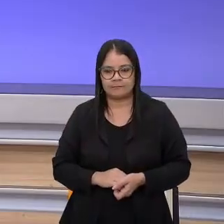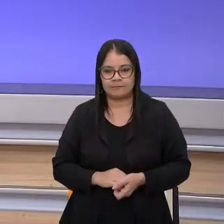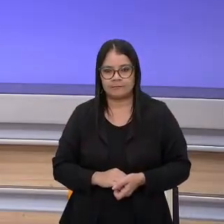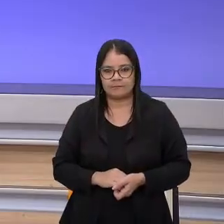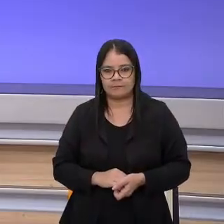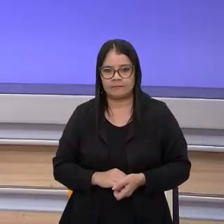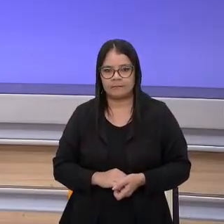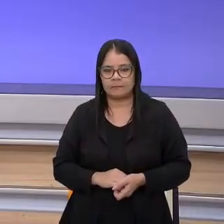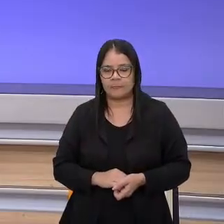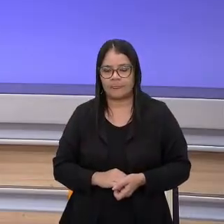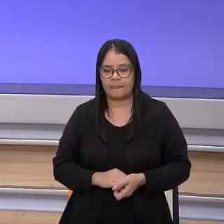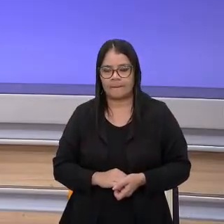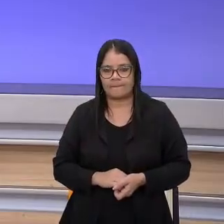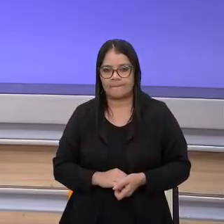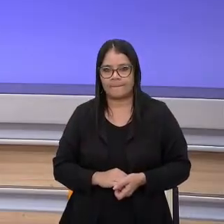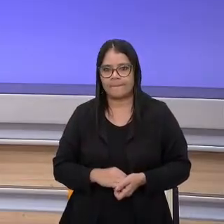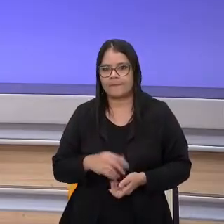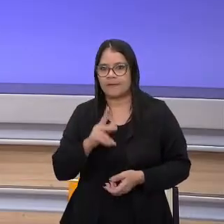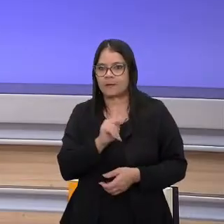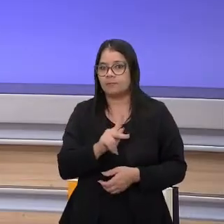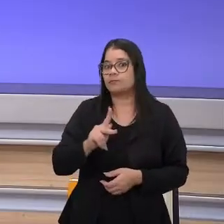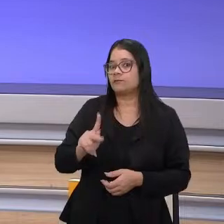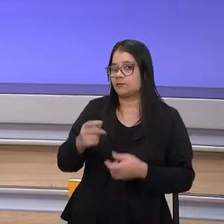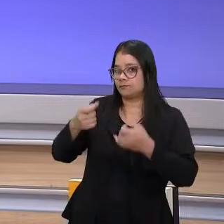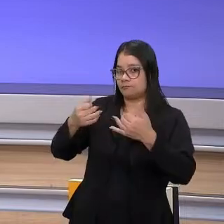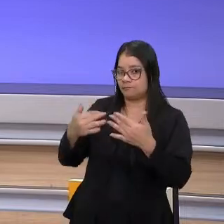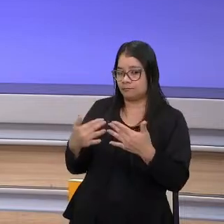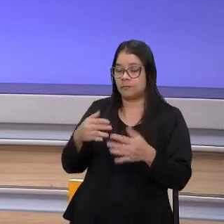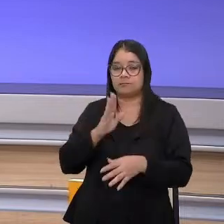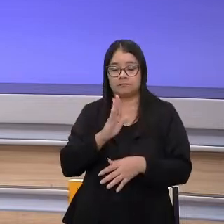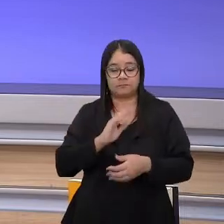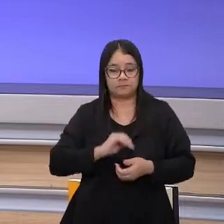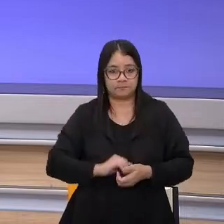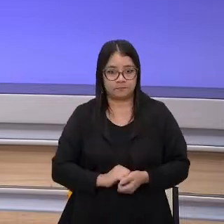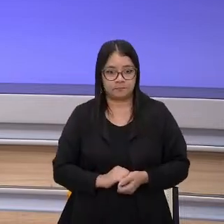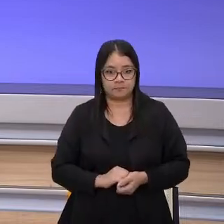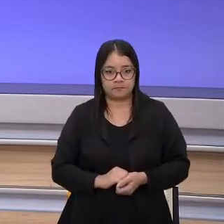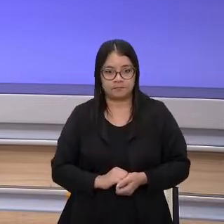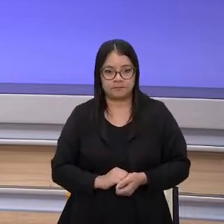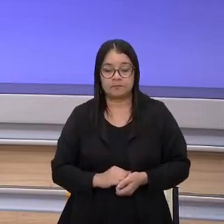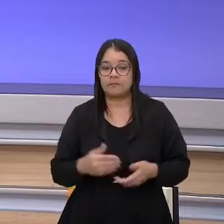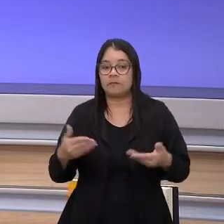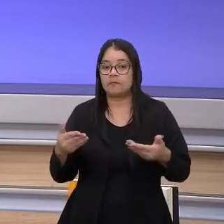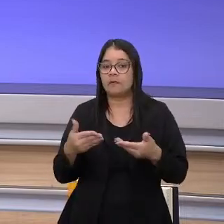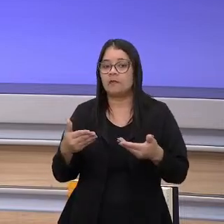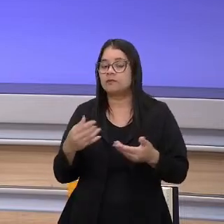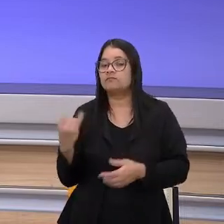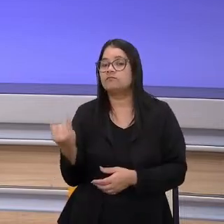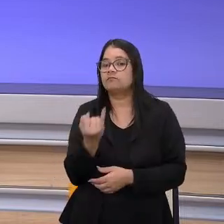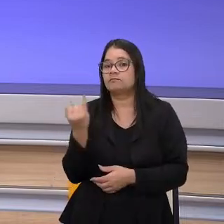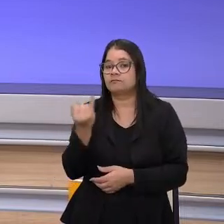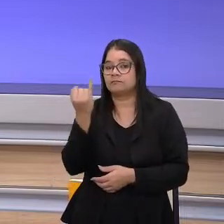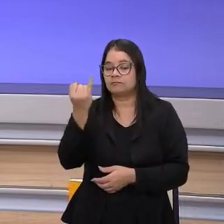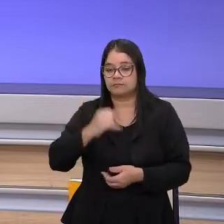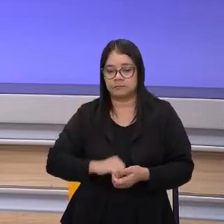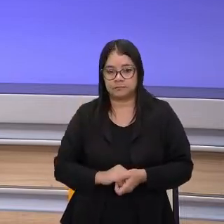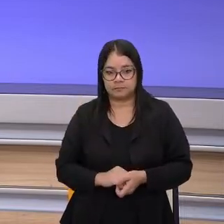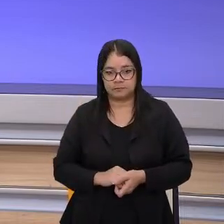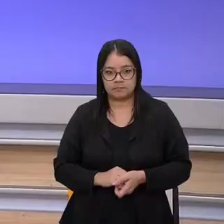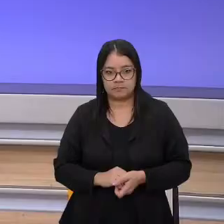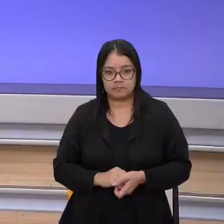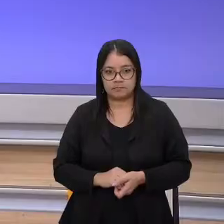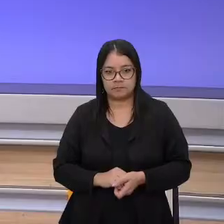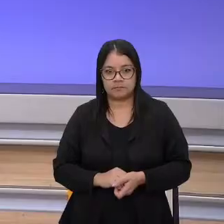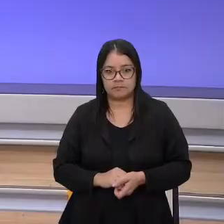Bom, entrando na questão dos professores que eu havia falado, né? Hoje em dia é fundamental. Eu